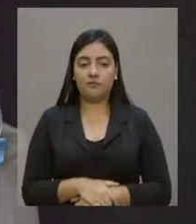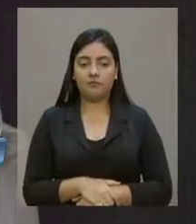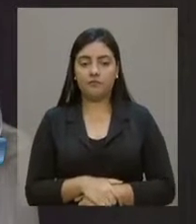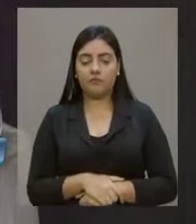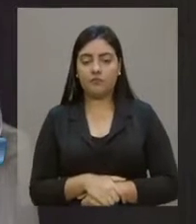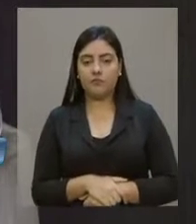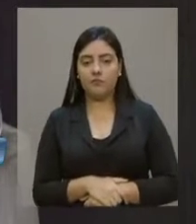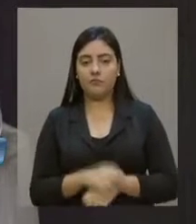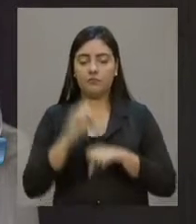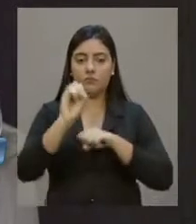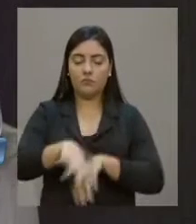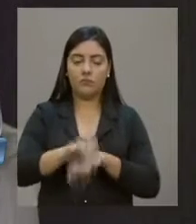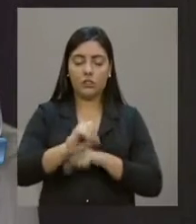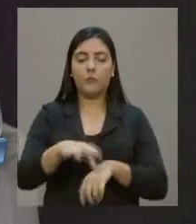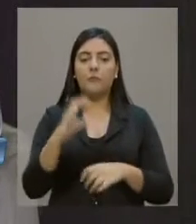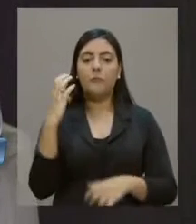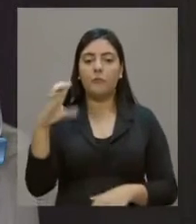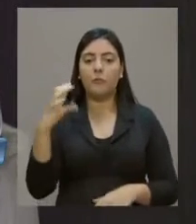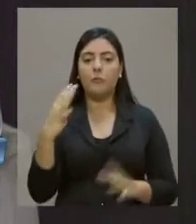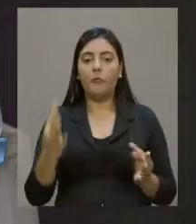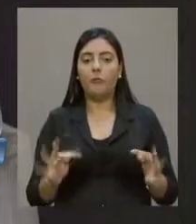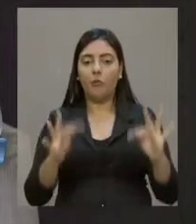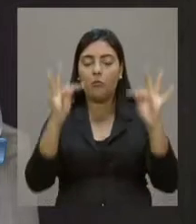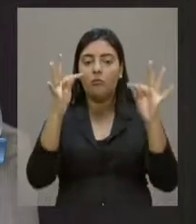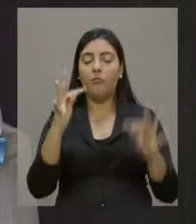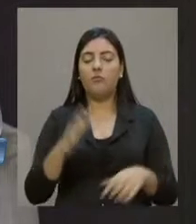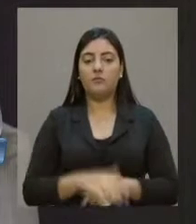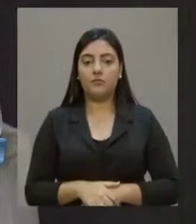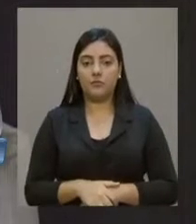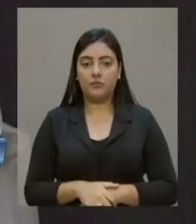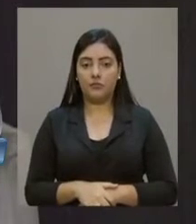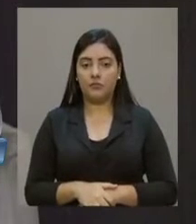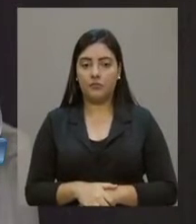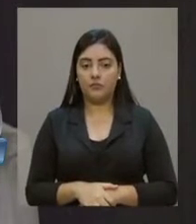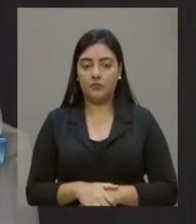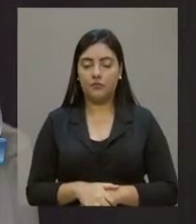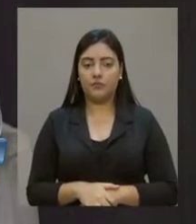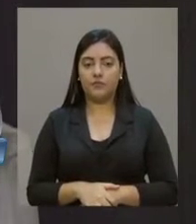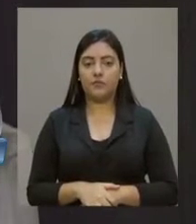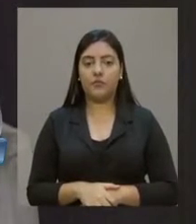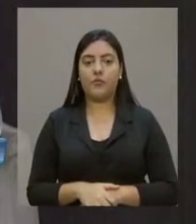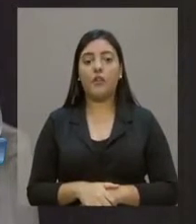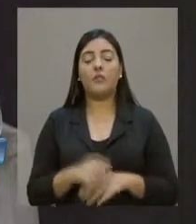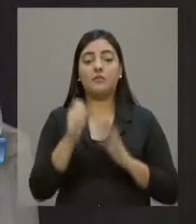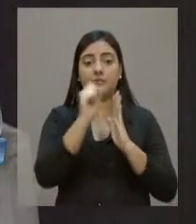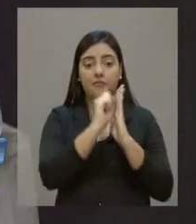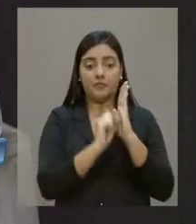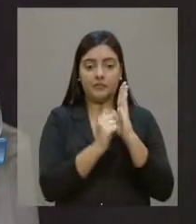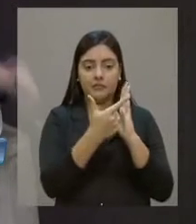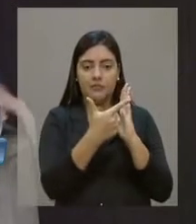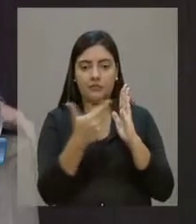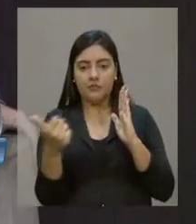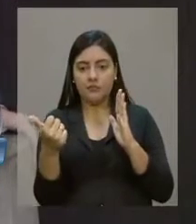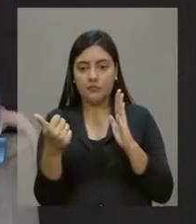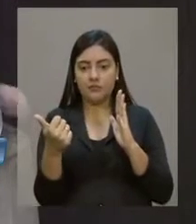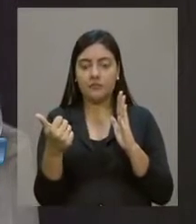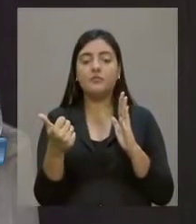de educação, ciência e tecnologia frente ao mundo. Veja, em pleno século XXI,